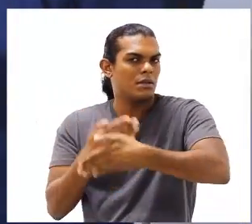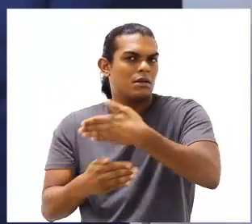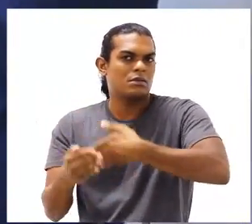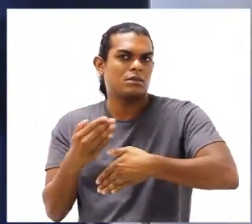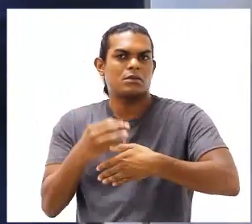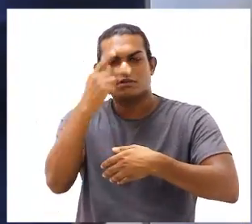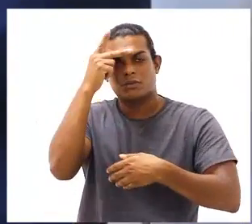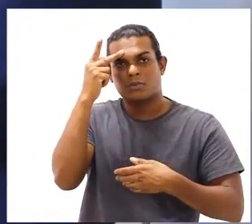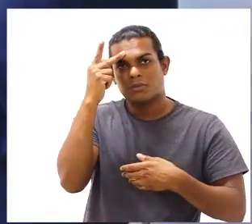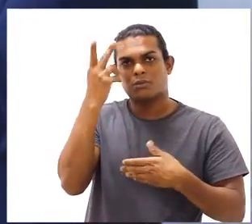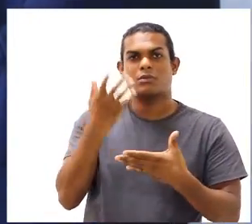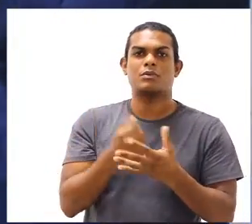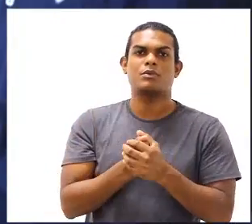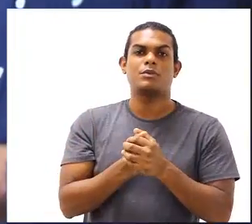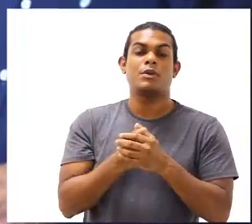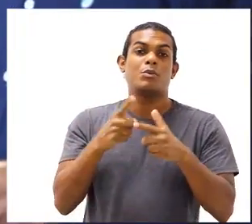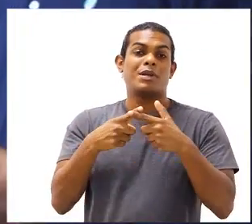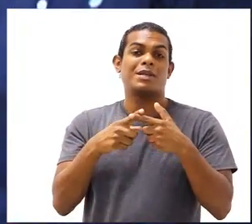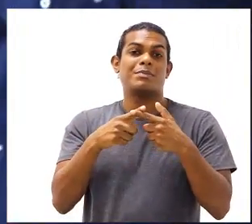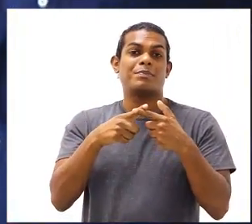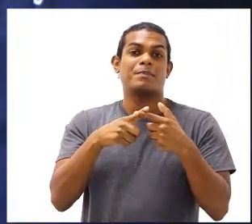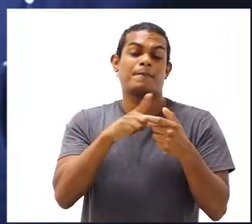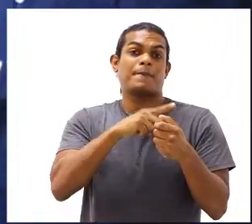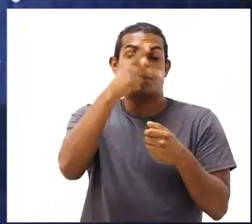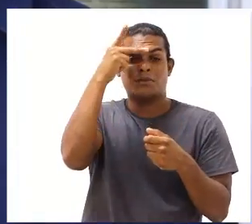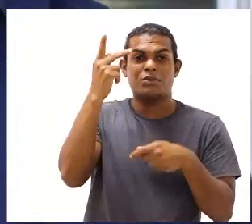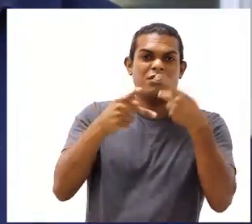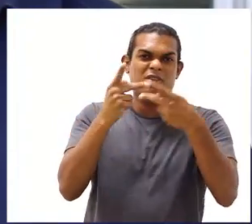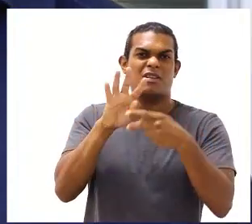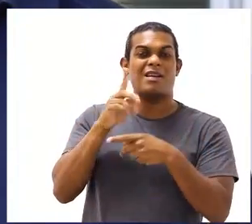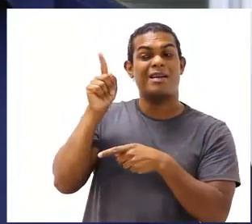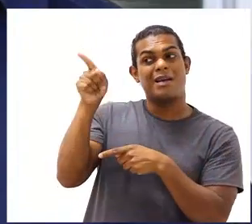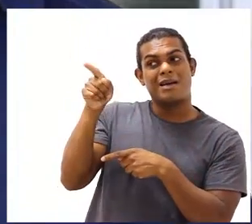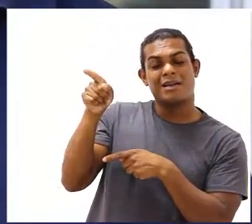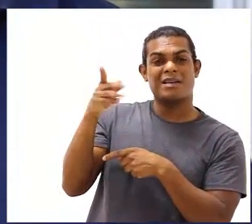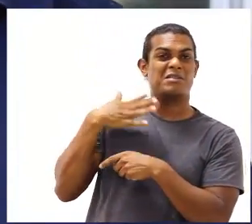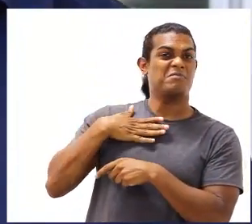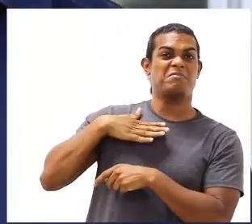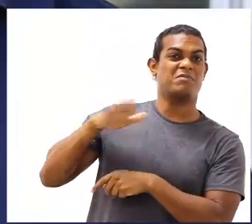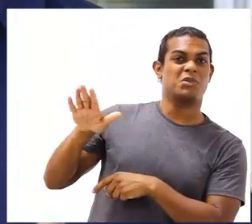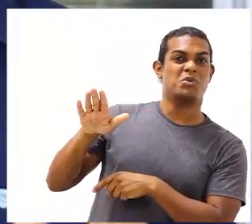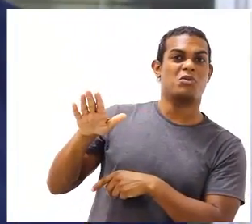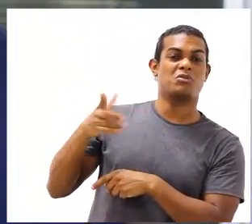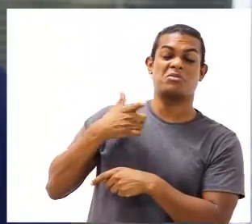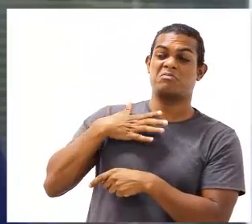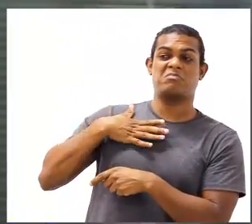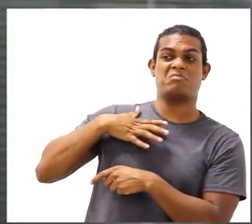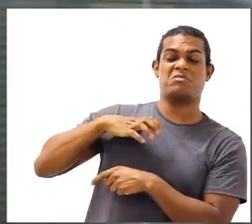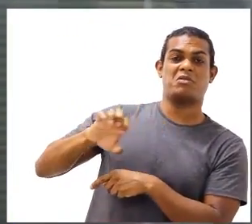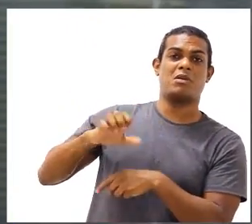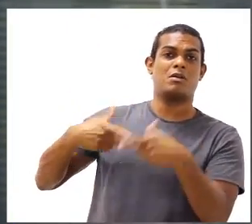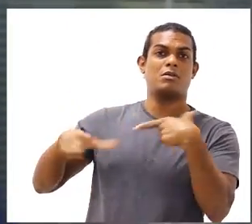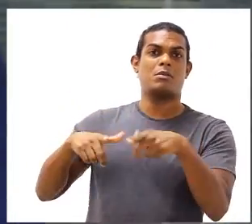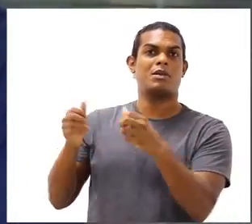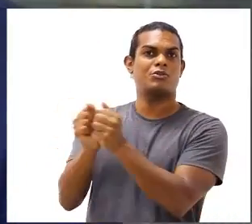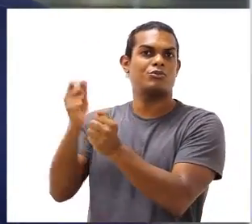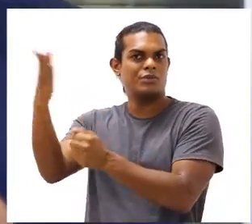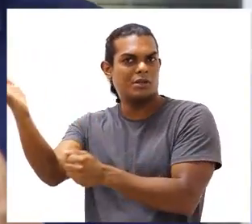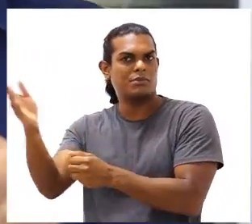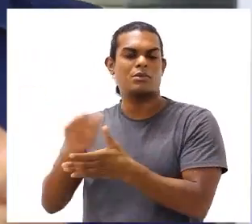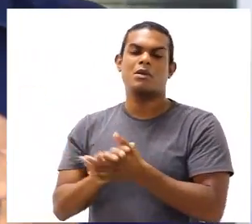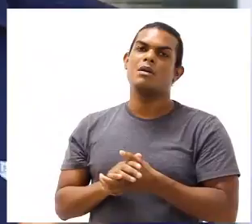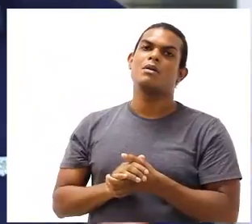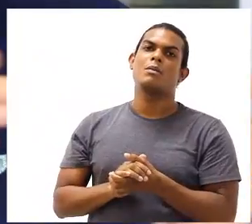que você diz, olha, com essa eu não suporto, eu não posso trabalhar com ela. Então esse projeto está meio ruim para ele andar. Mas tem outros que você diz, olha, eu não gosto da